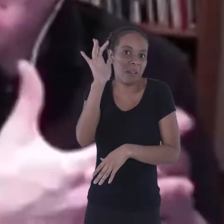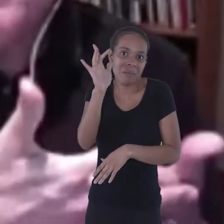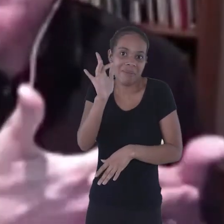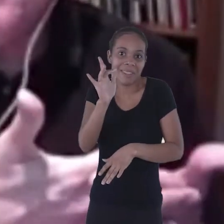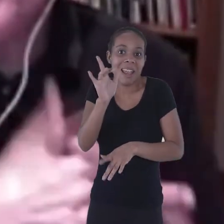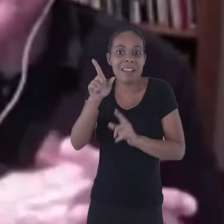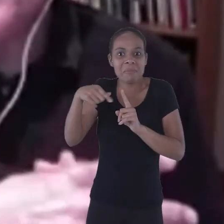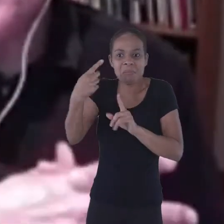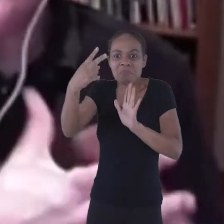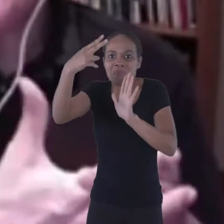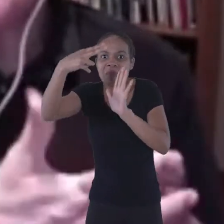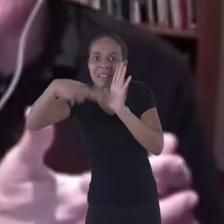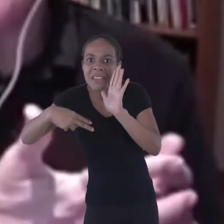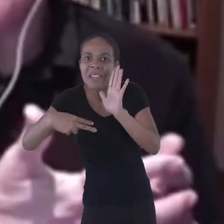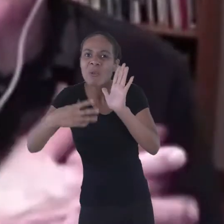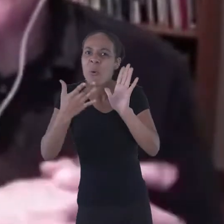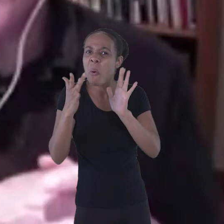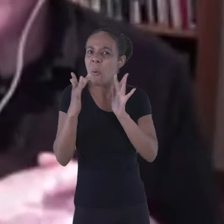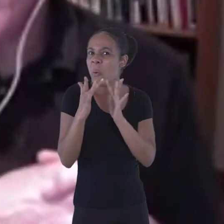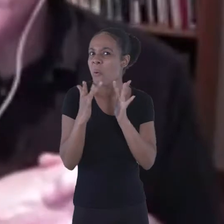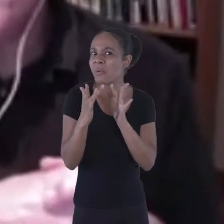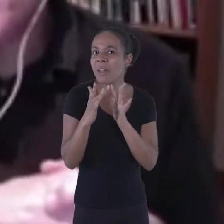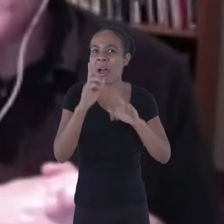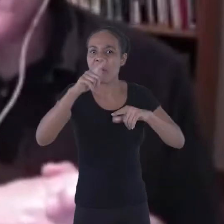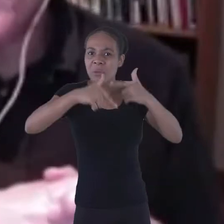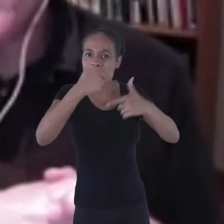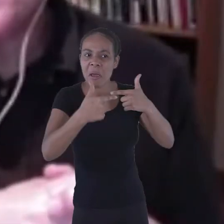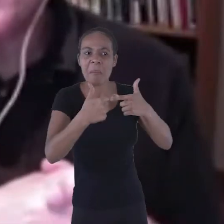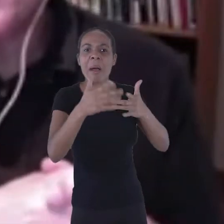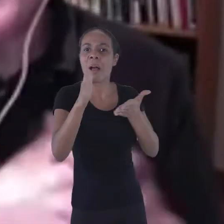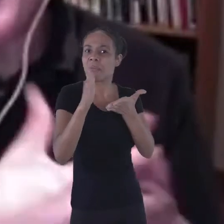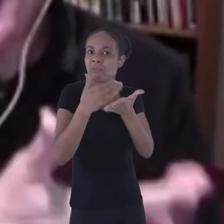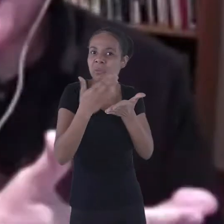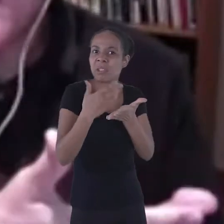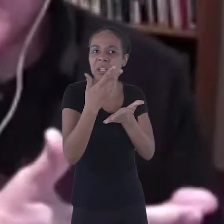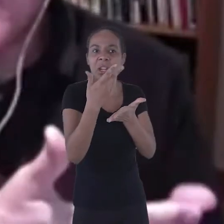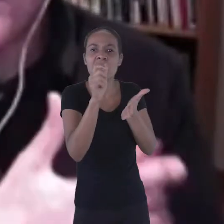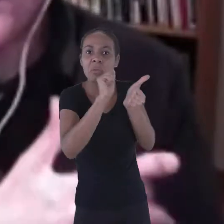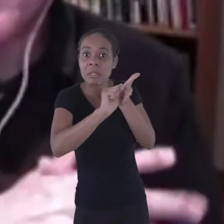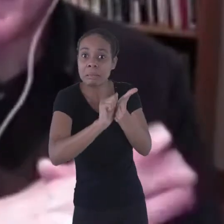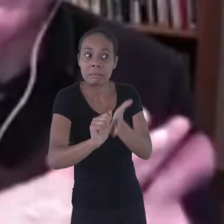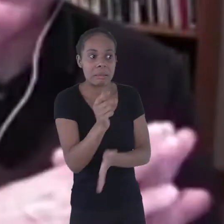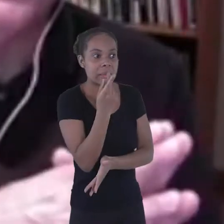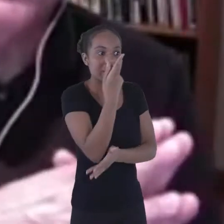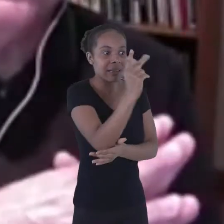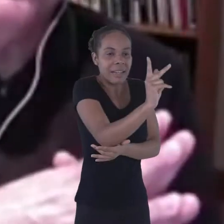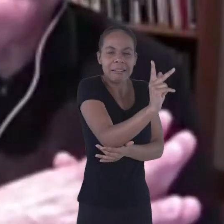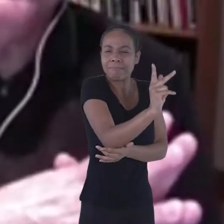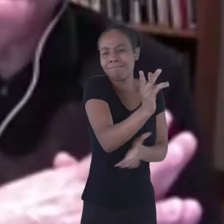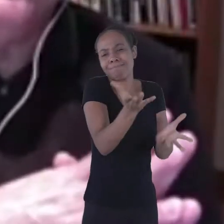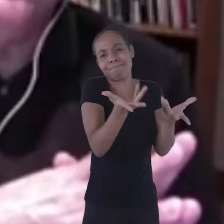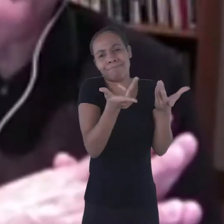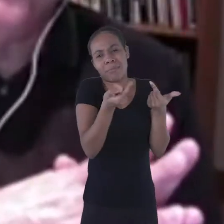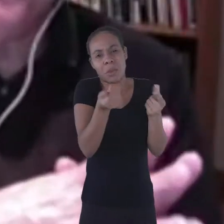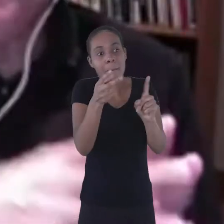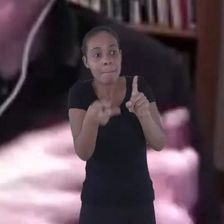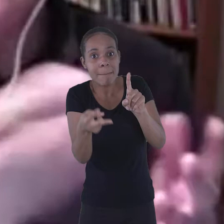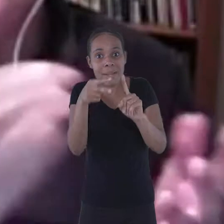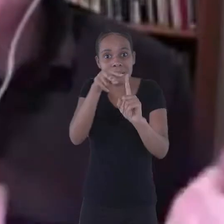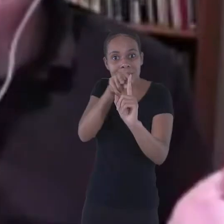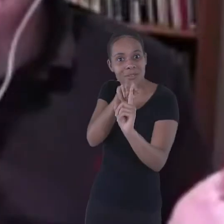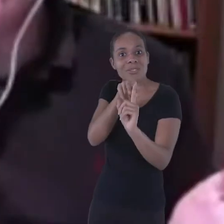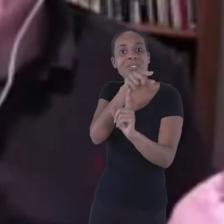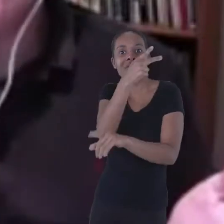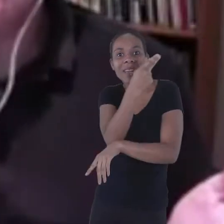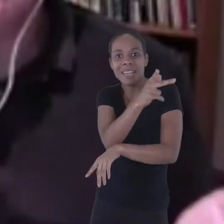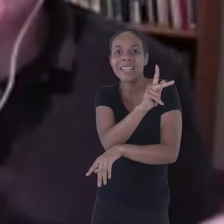foi incrível ter esse contato com a obra do Stepan, com esse olhar que o Stepan tem, né? E de fato o nome é